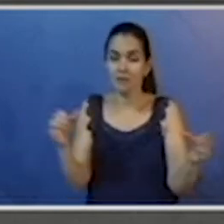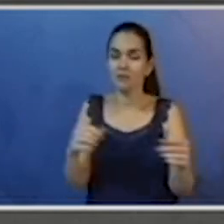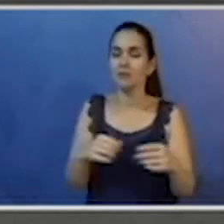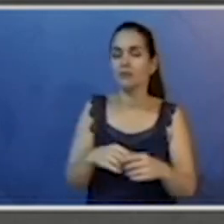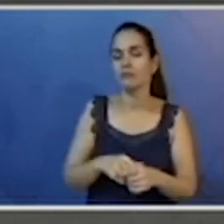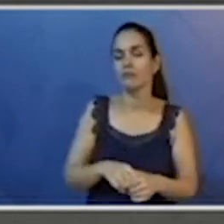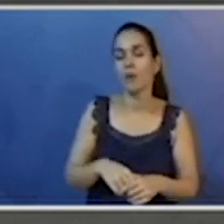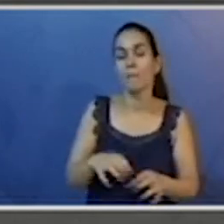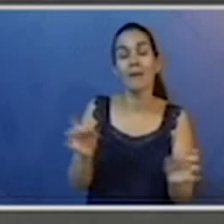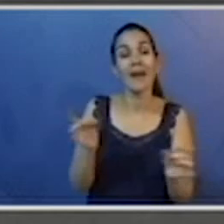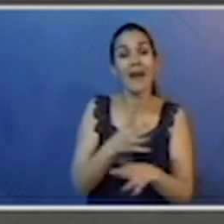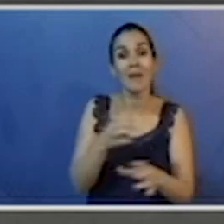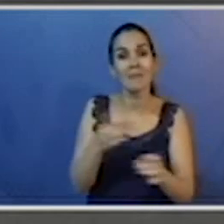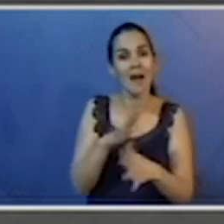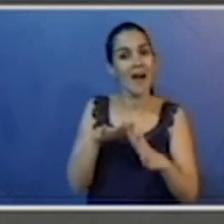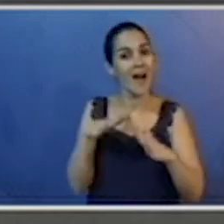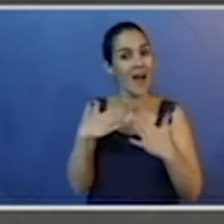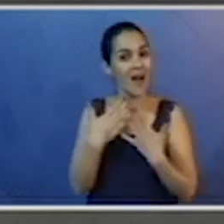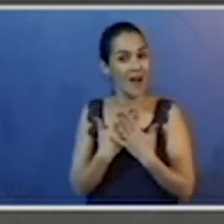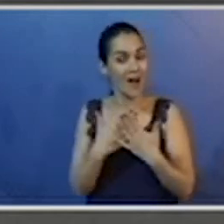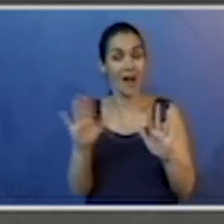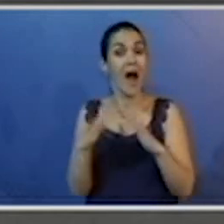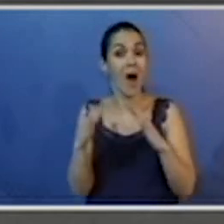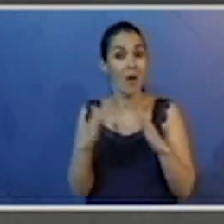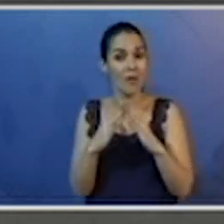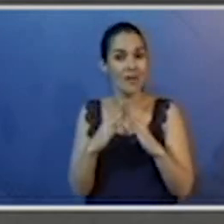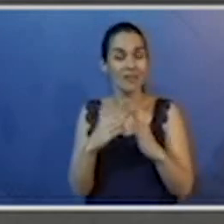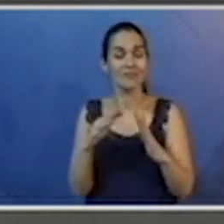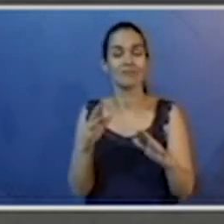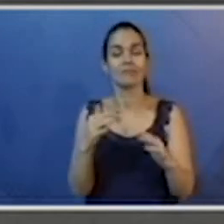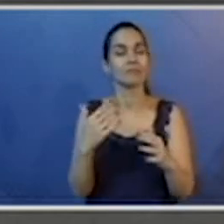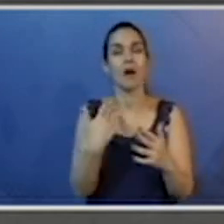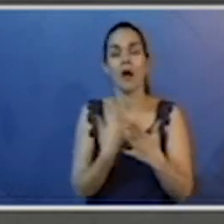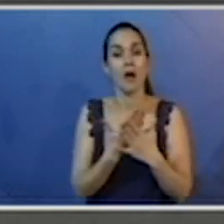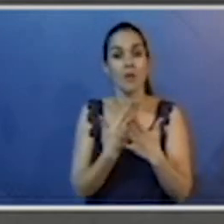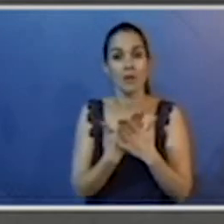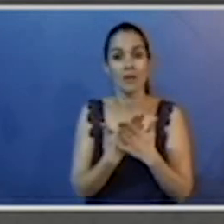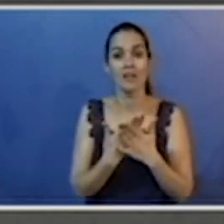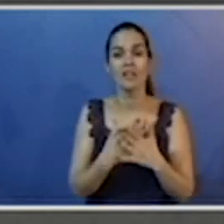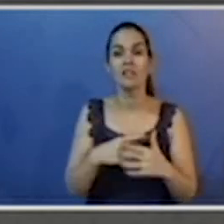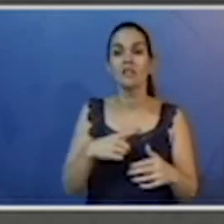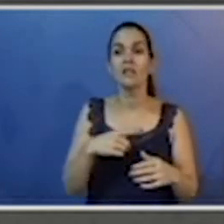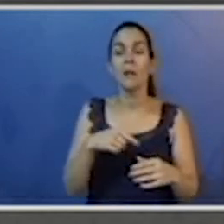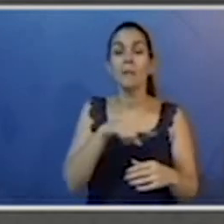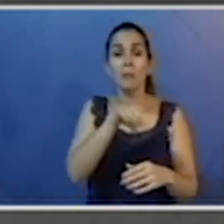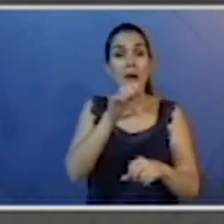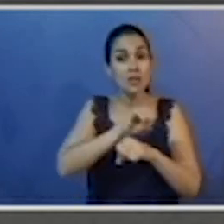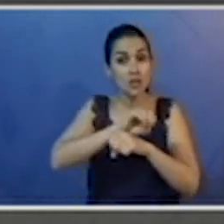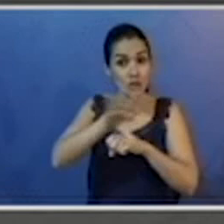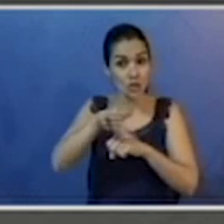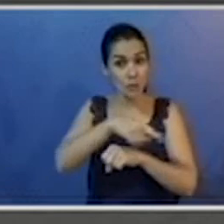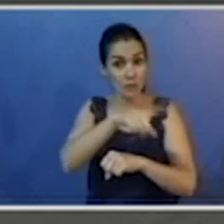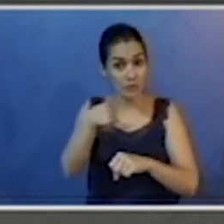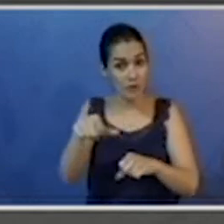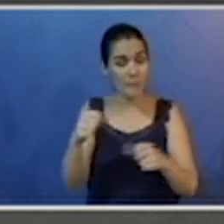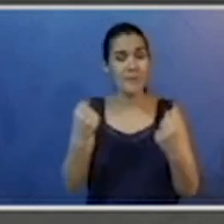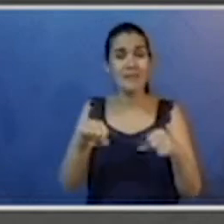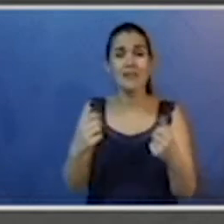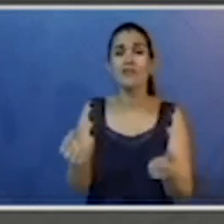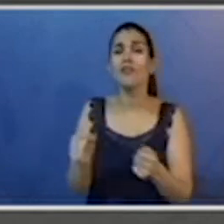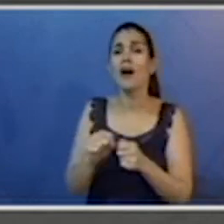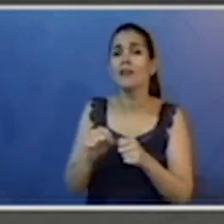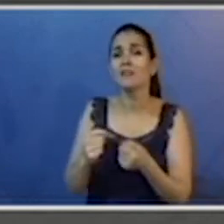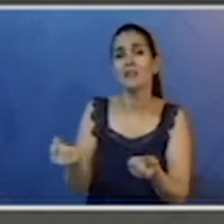pessoal para terminar deixando um recado para vocês né para vocês praticar atividade física é muito importante